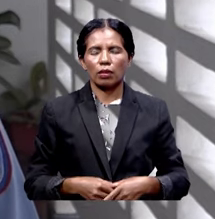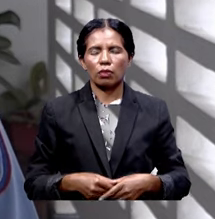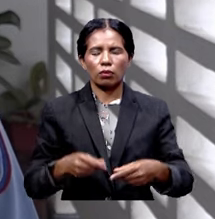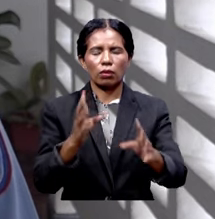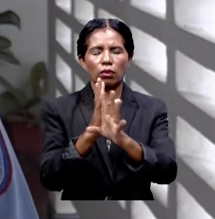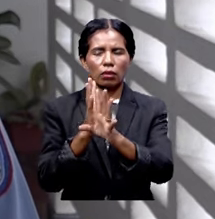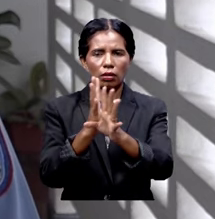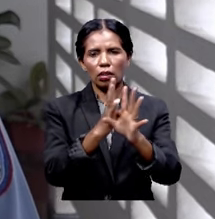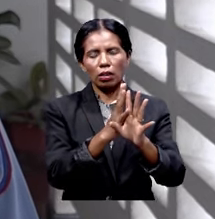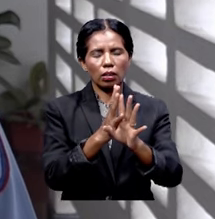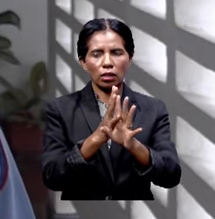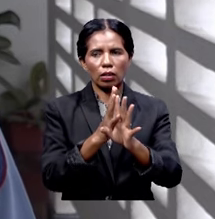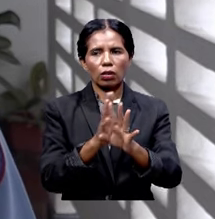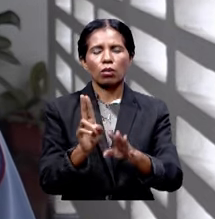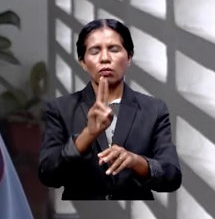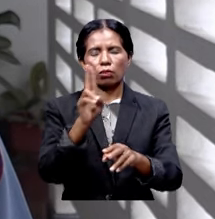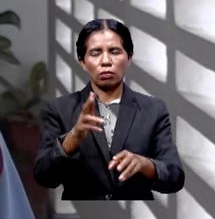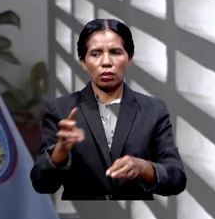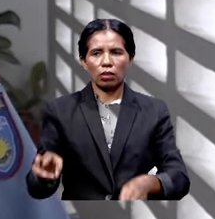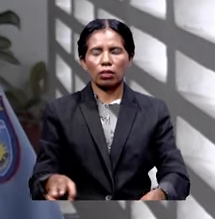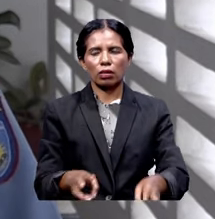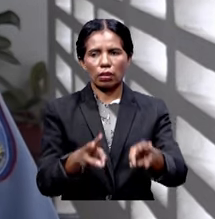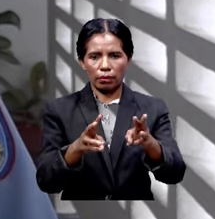engrafamento bai ha utilizador de estradas